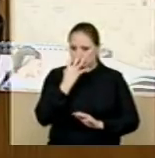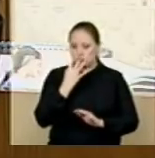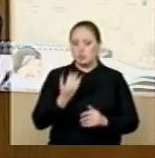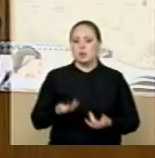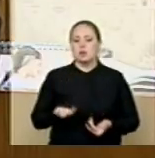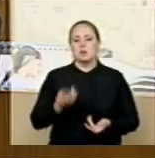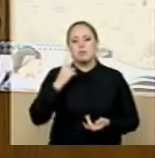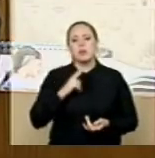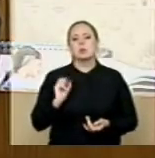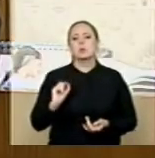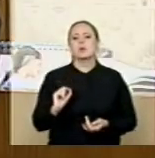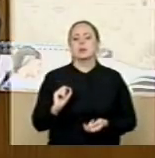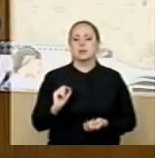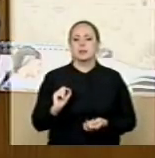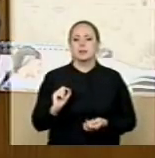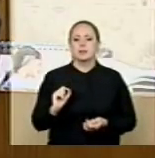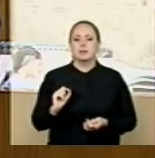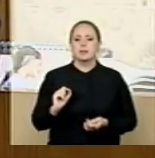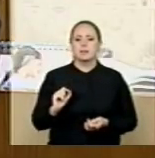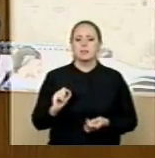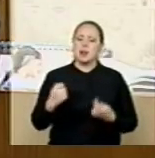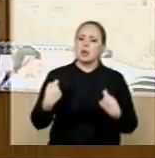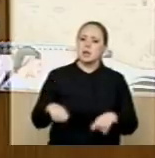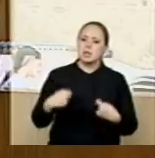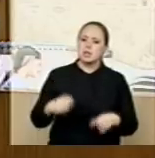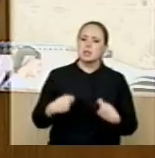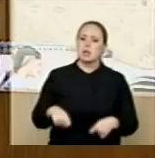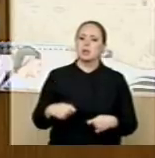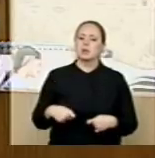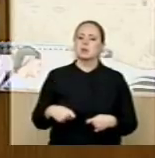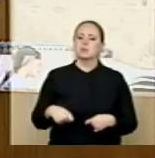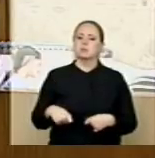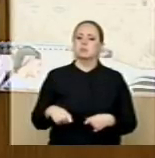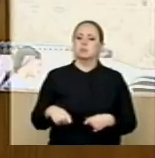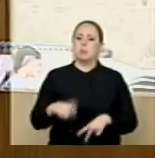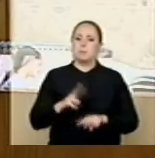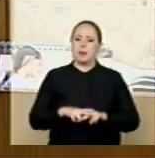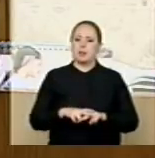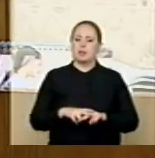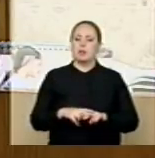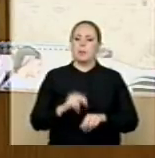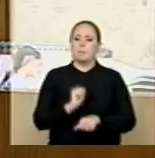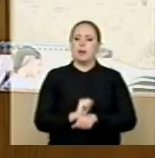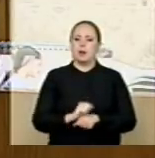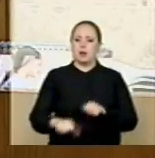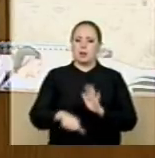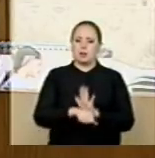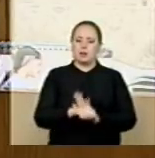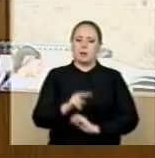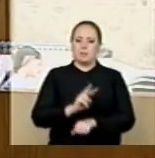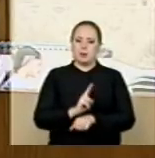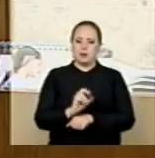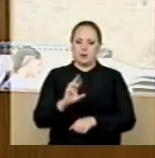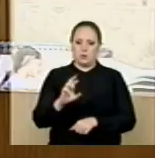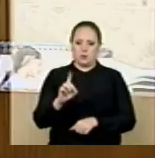evidência de que era necessário fazer cessar a prática dos crimes, preservar a ordem pública